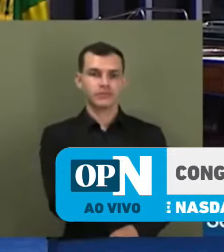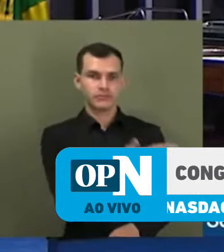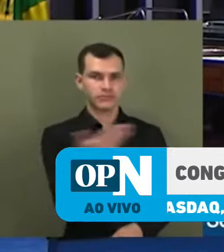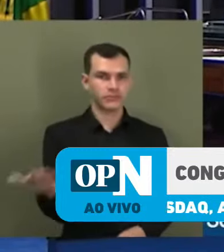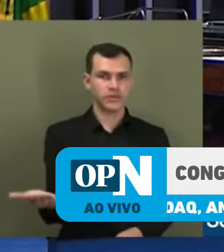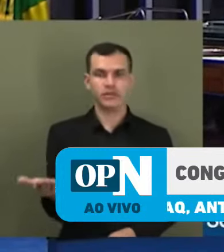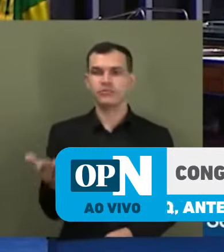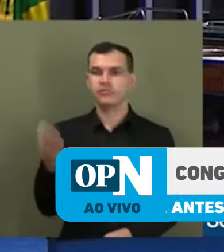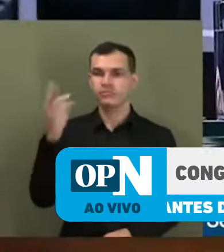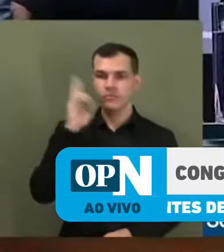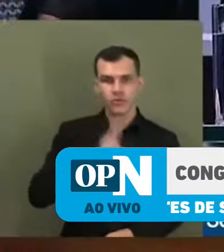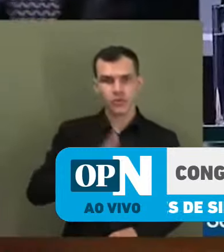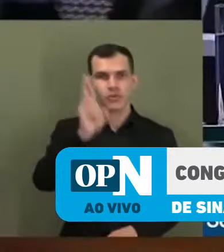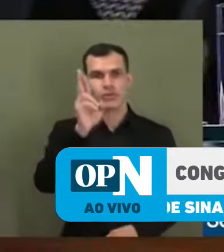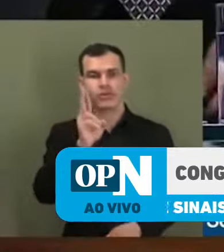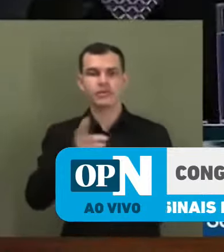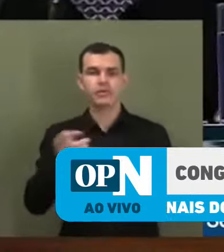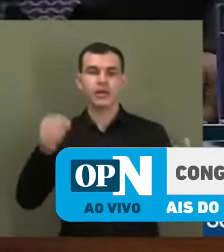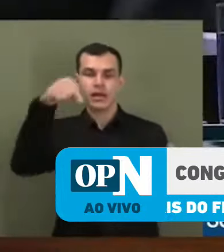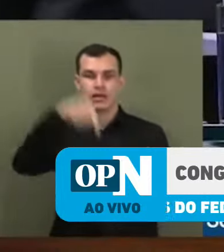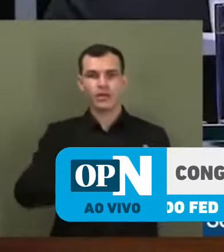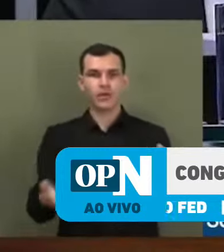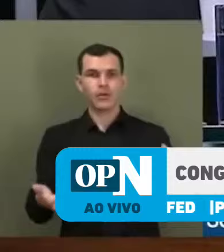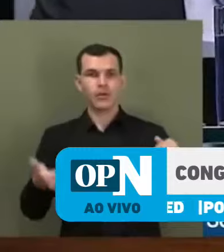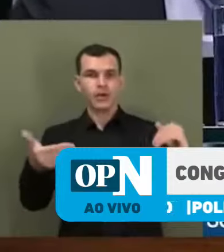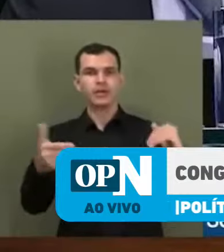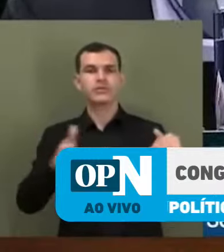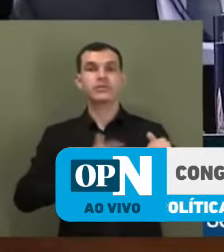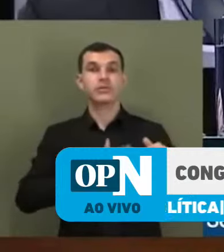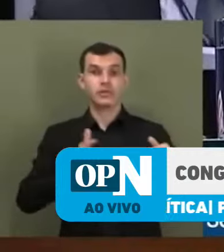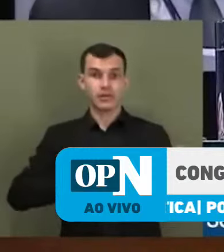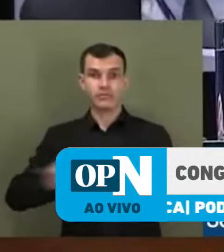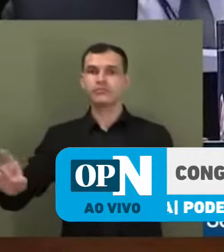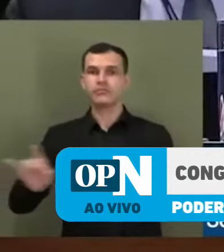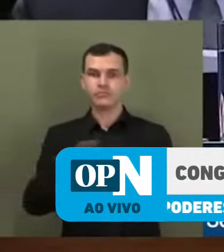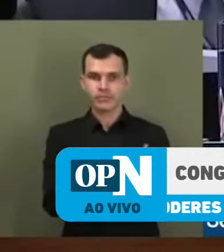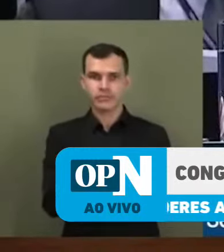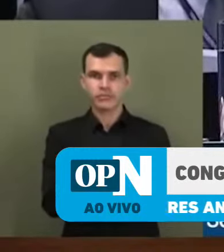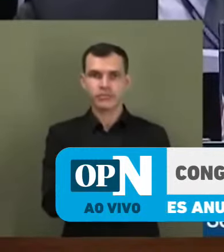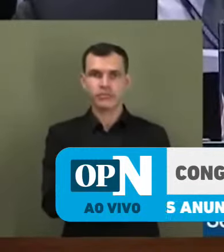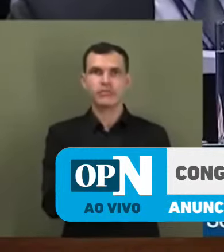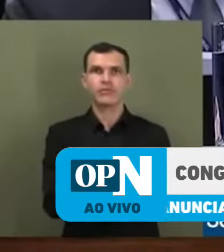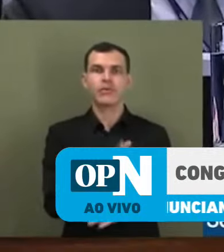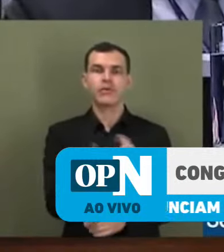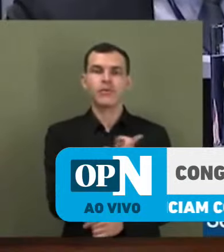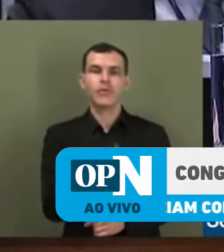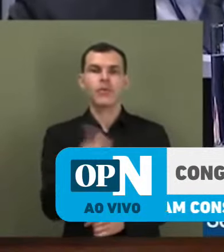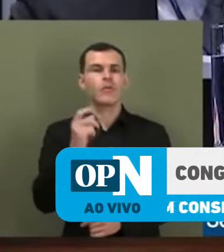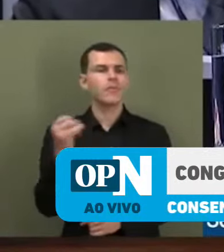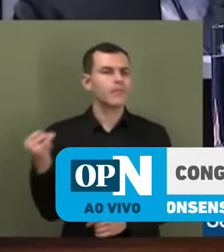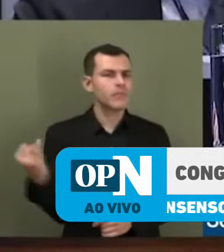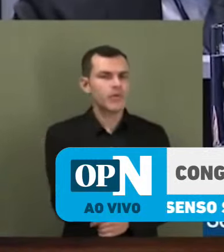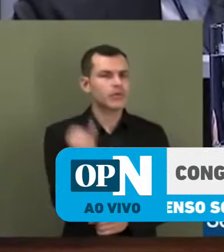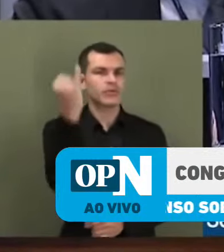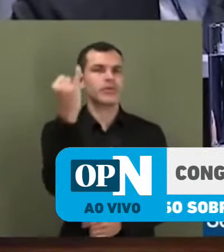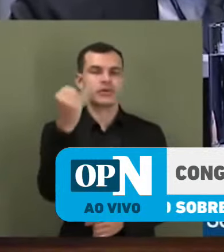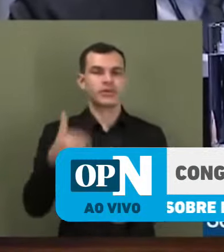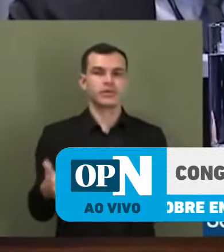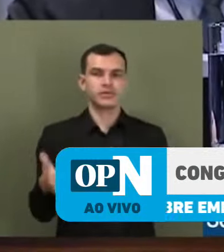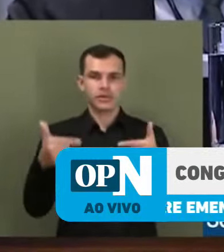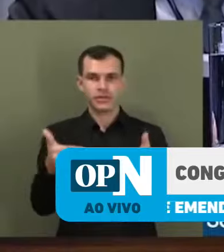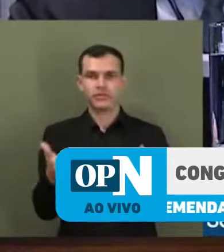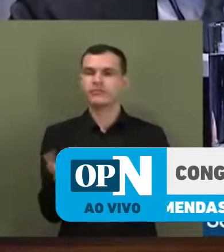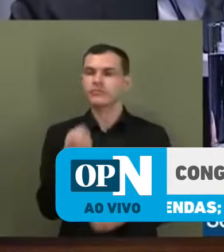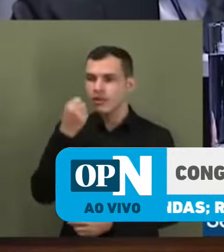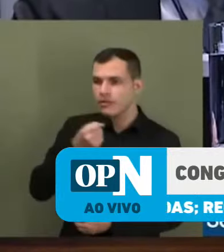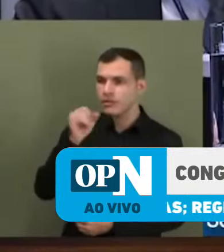Do outro lado, os únicos dois contrários eram o Partido Novo e o PSOL. Também dois inimigos aqui dentro do